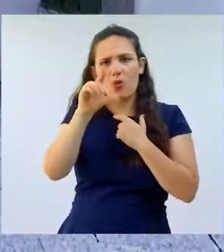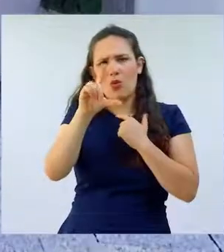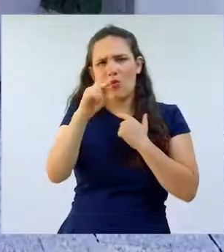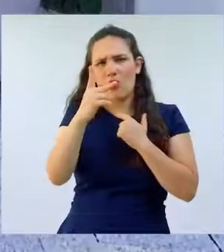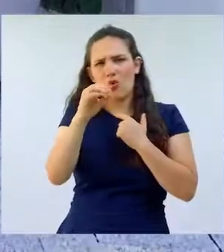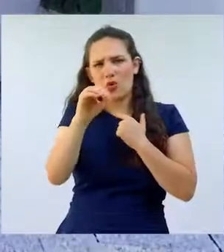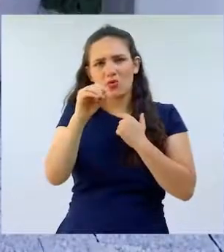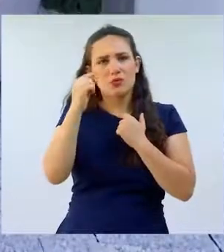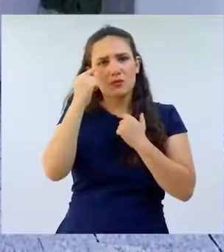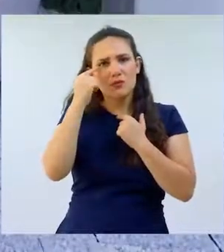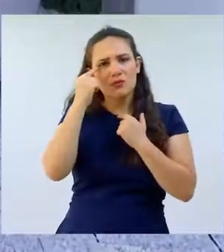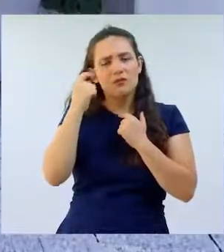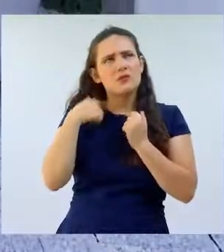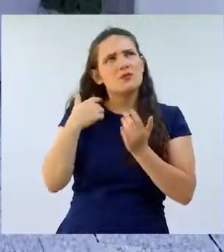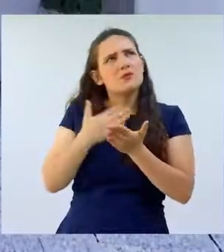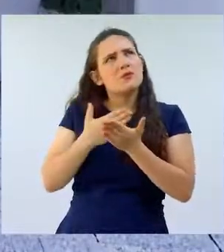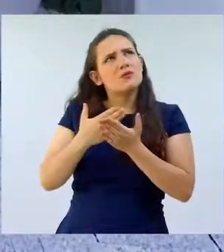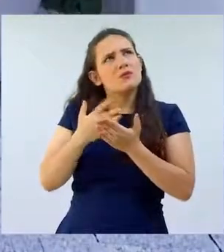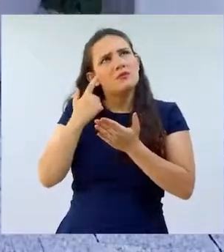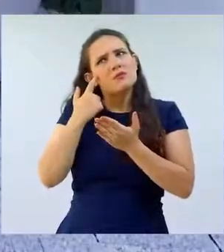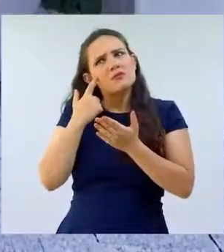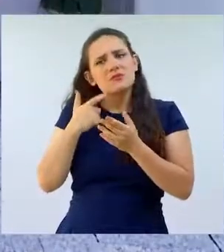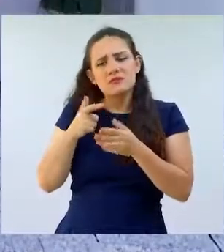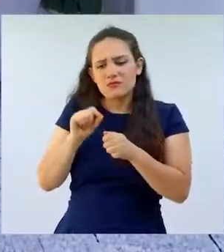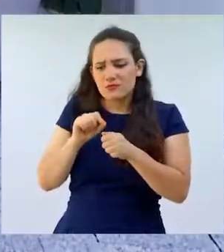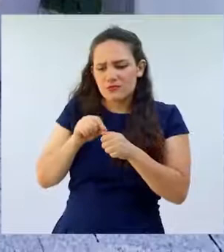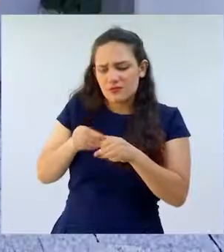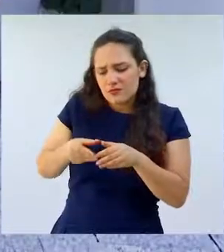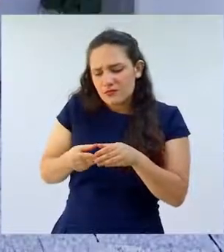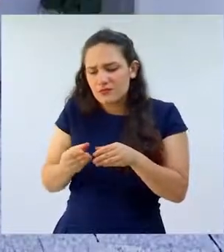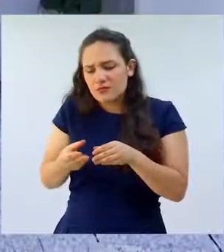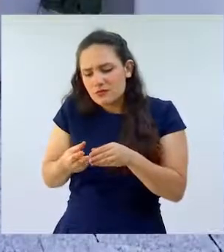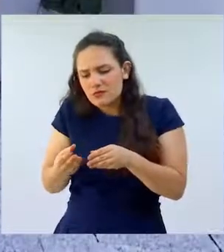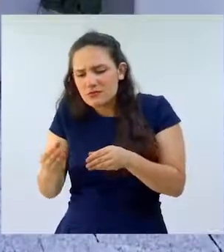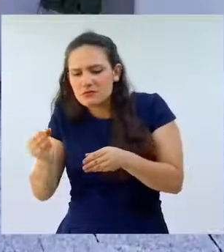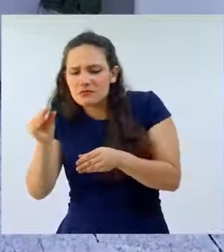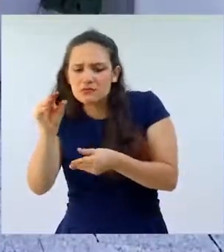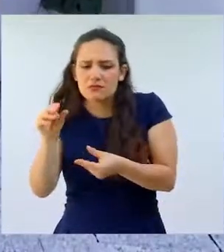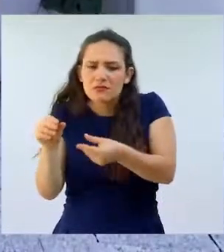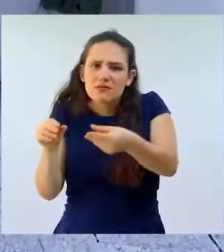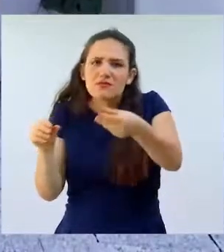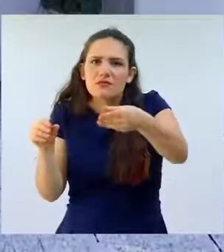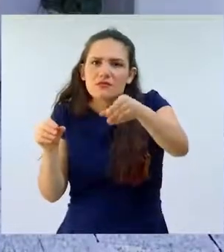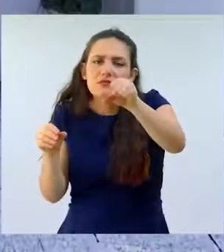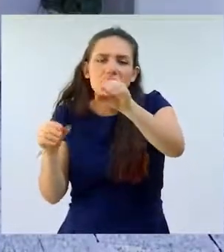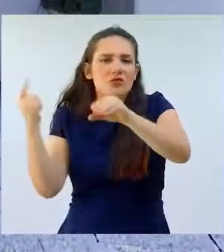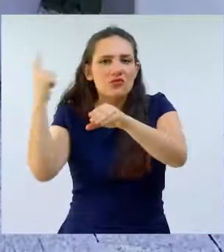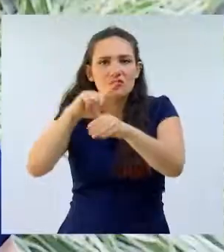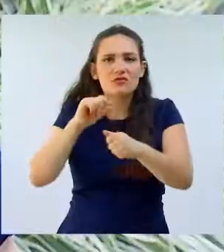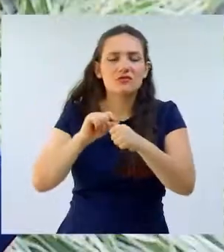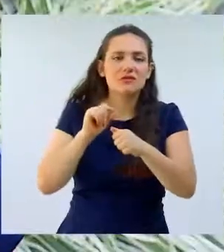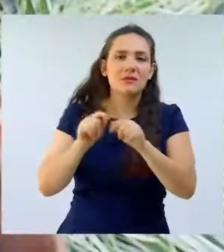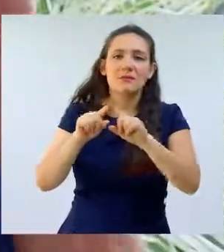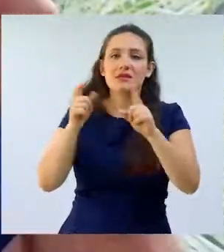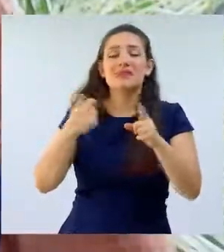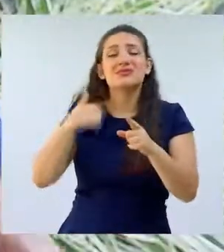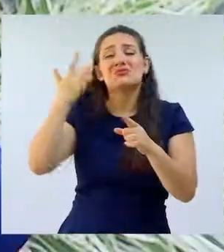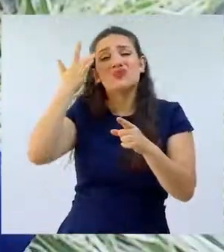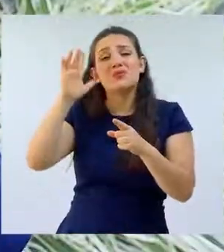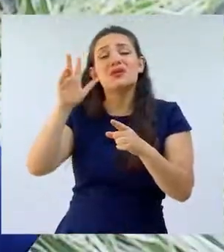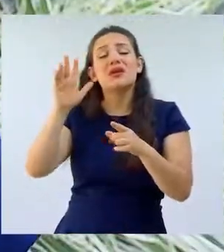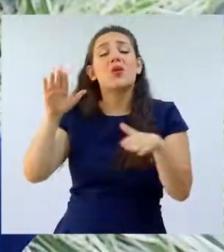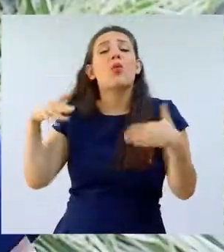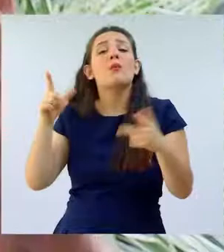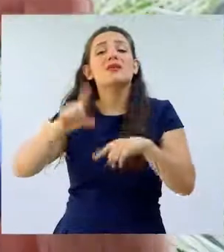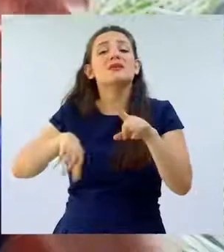não era um olho, e aí eu imaginei assim, como é que eu ia fazer, fiz umas pétalas de azalé, ficou uma coisa muito legal, só que eu não sabia que